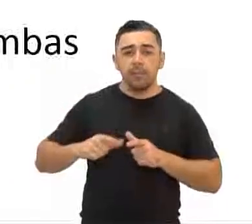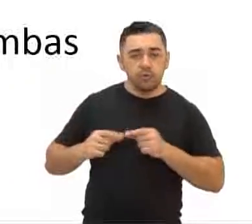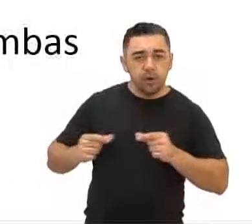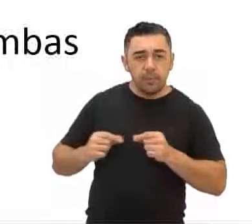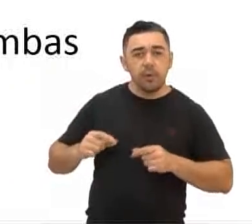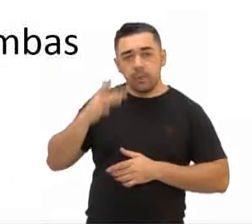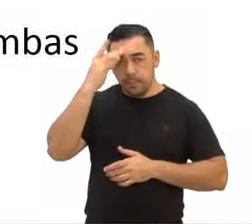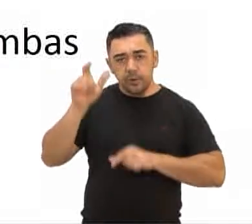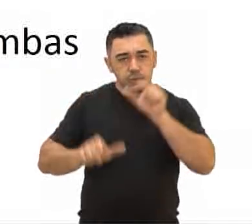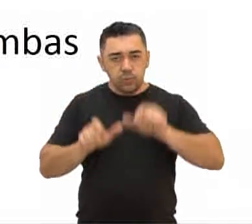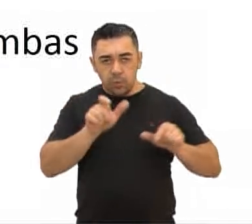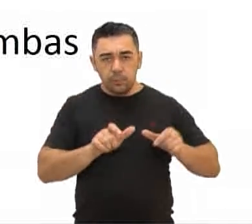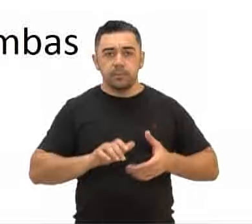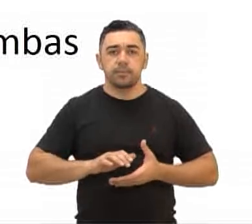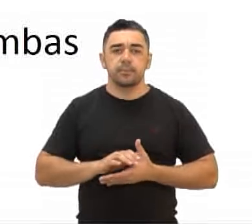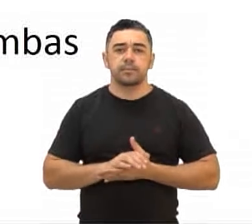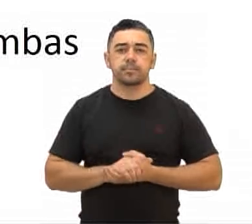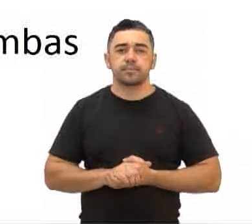aí.